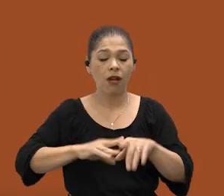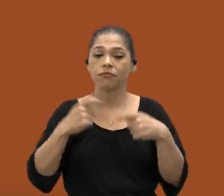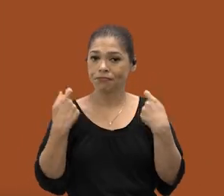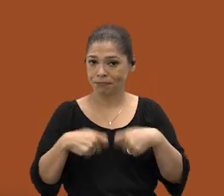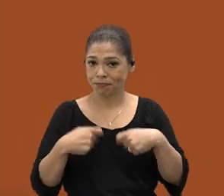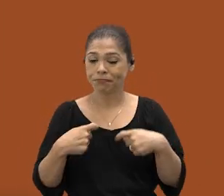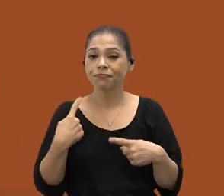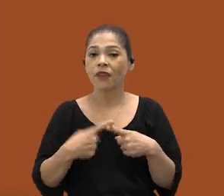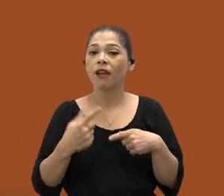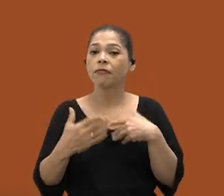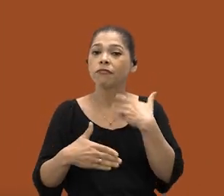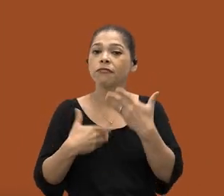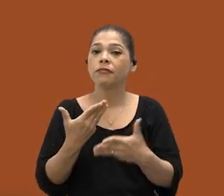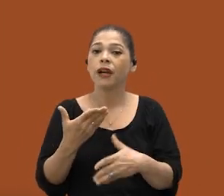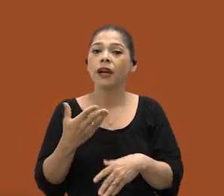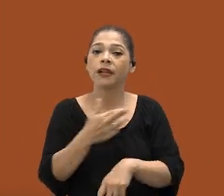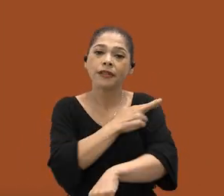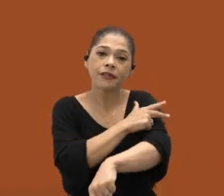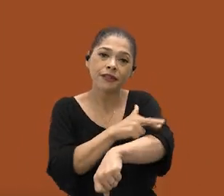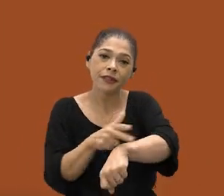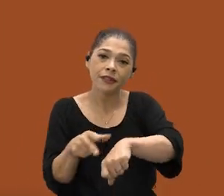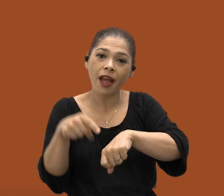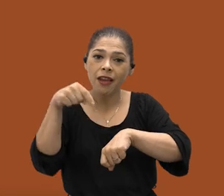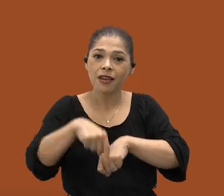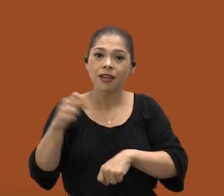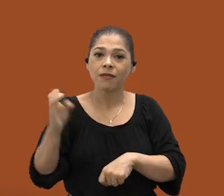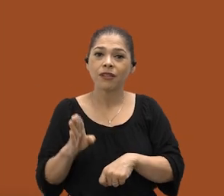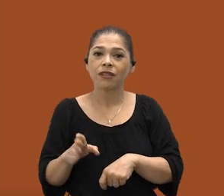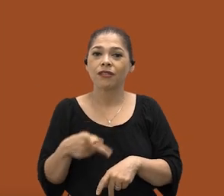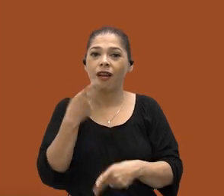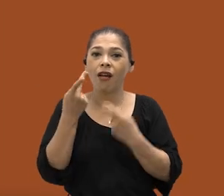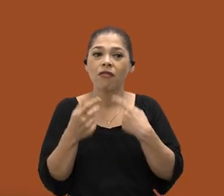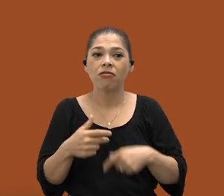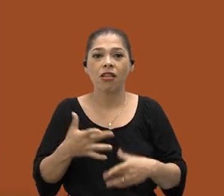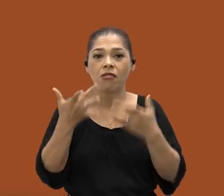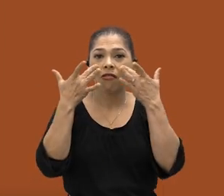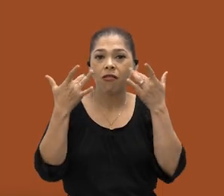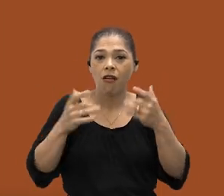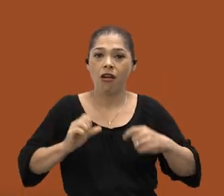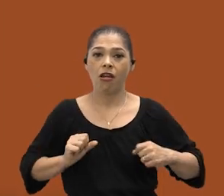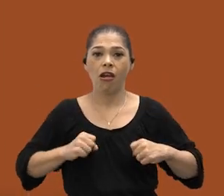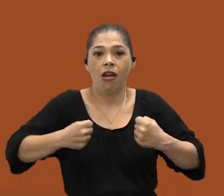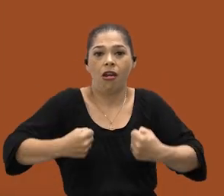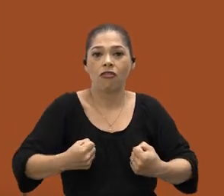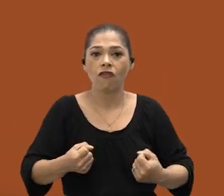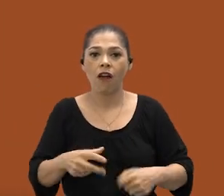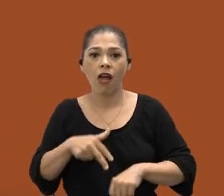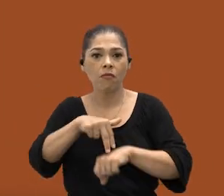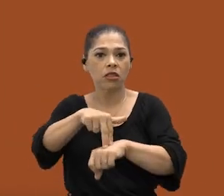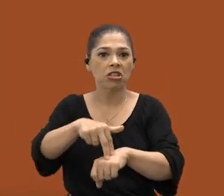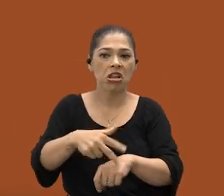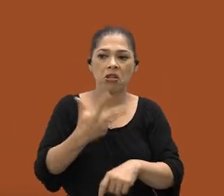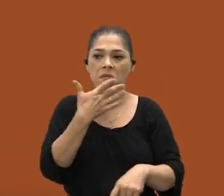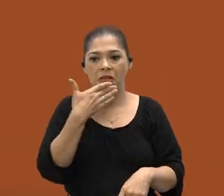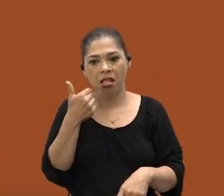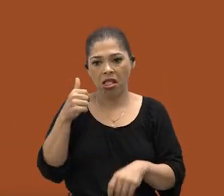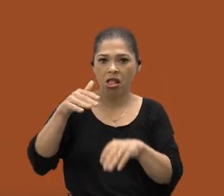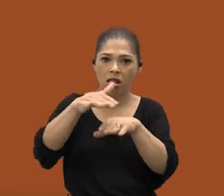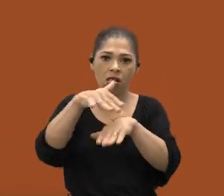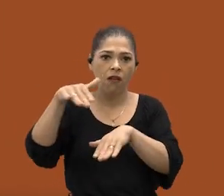porque cada vez mais os racistas nesse país estão colocando a cara na rua então manifestando isso de maneira da supremacia né